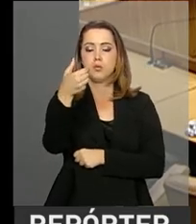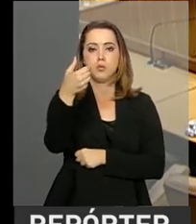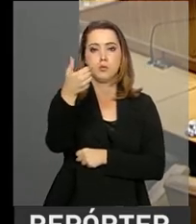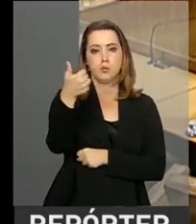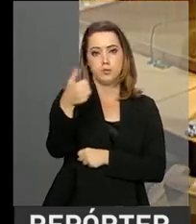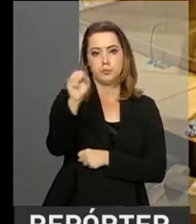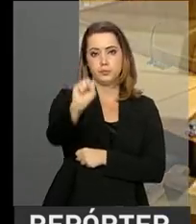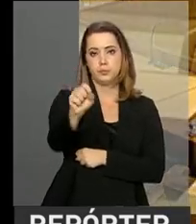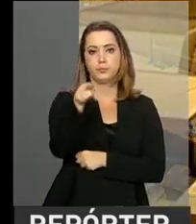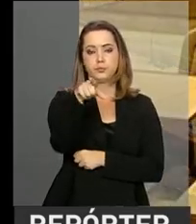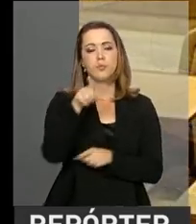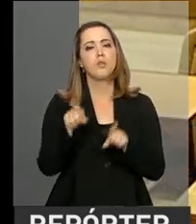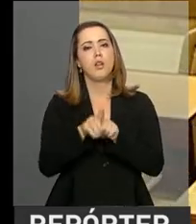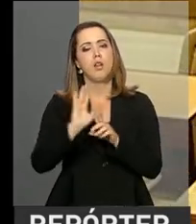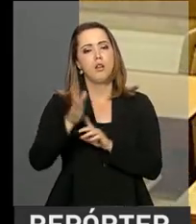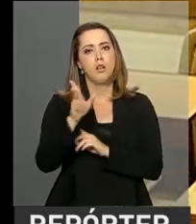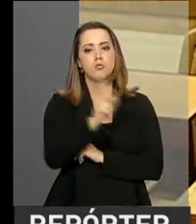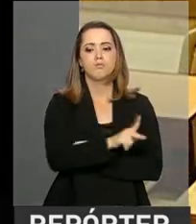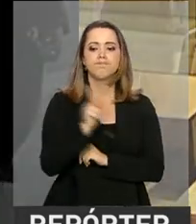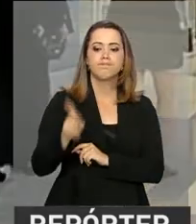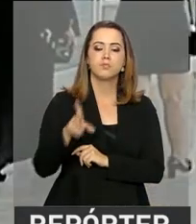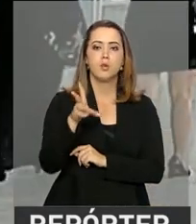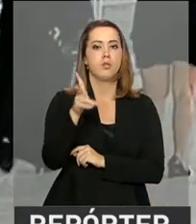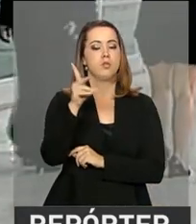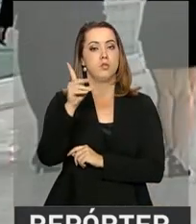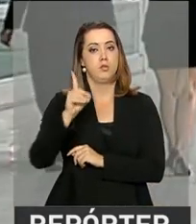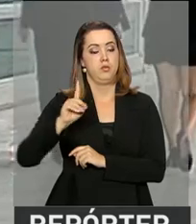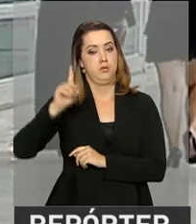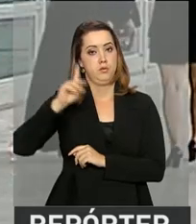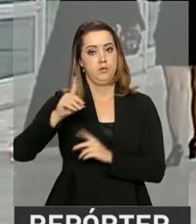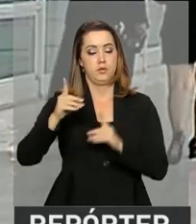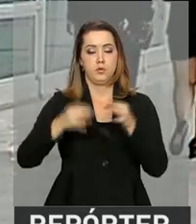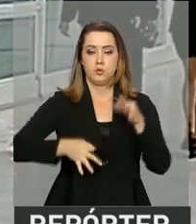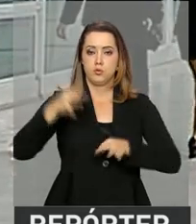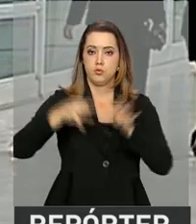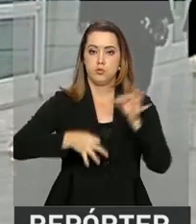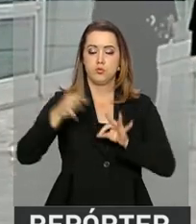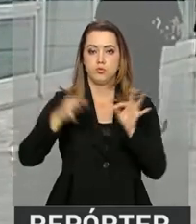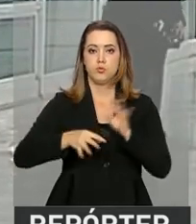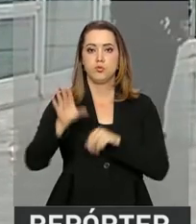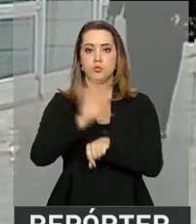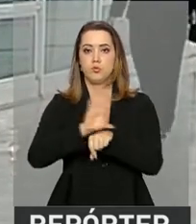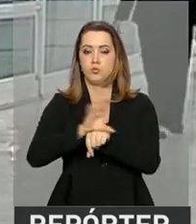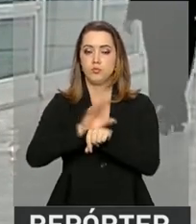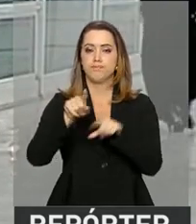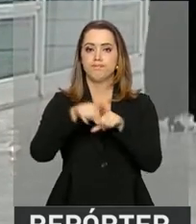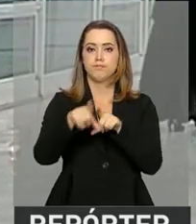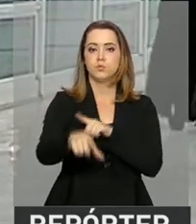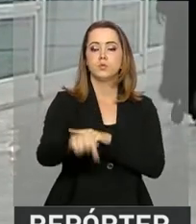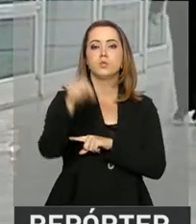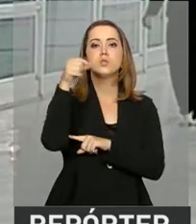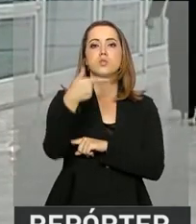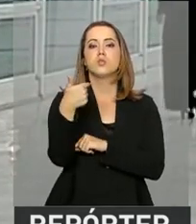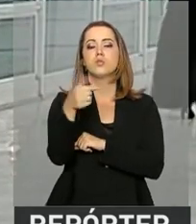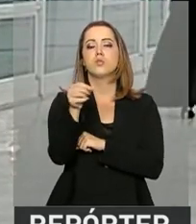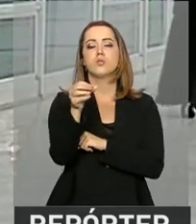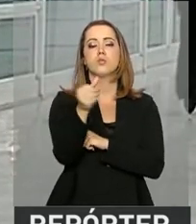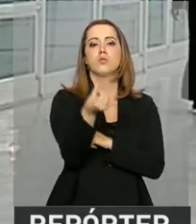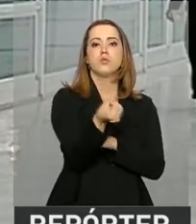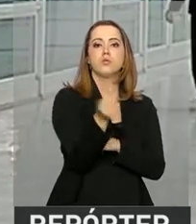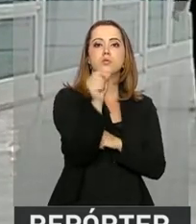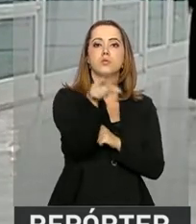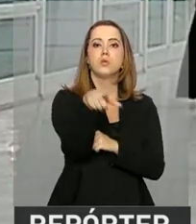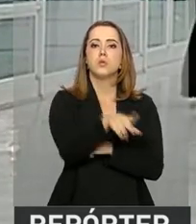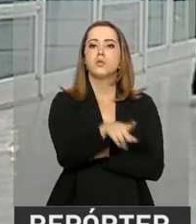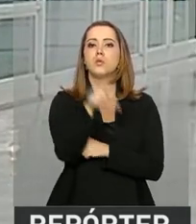Estado de Minas Gerais e professora de direito constitucional da PUC de Minas Ela foi indicada para o Supremo em 2006 pelo então Presidente